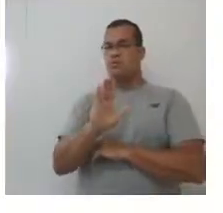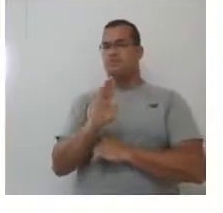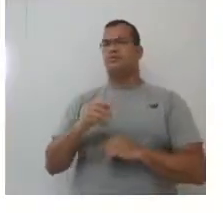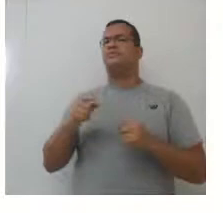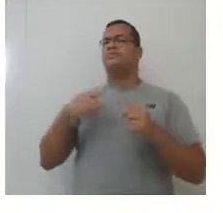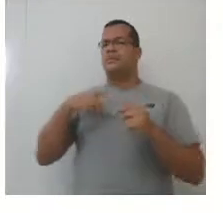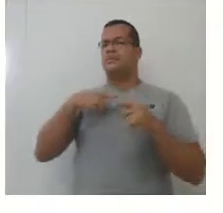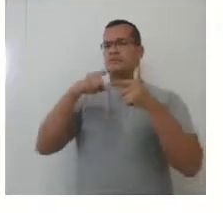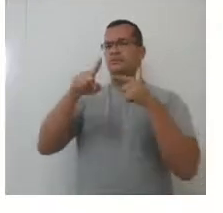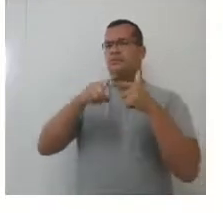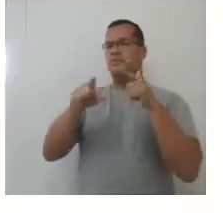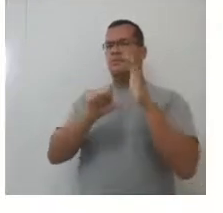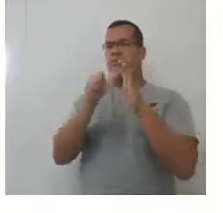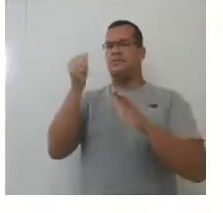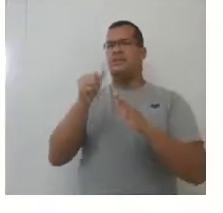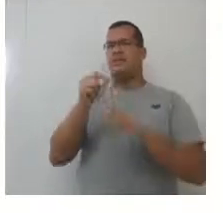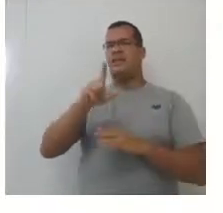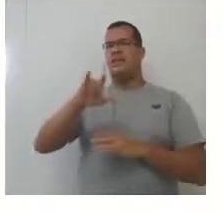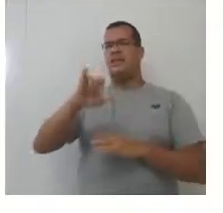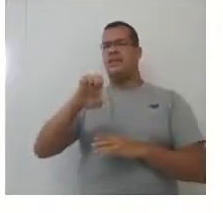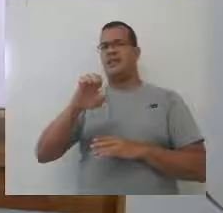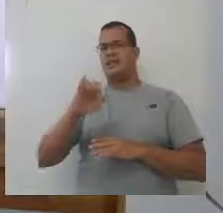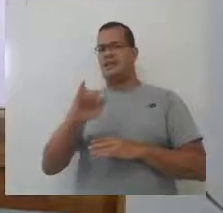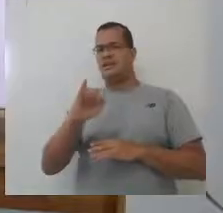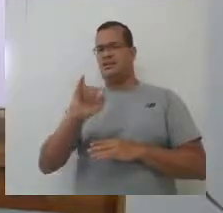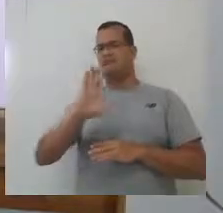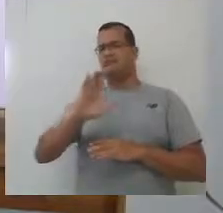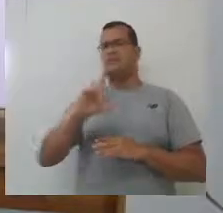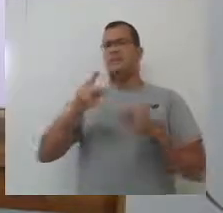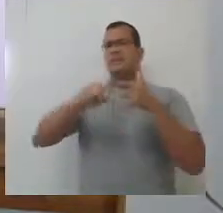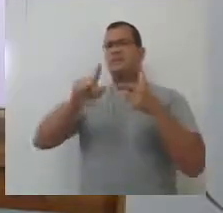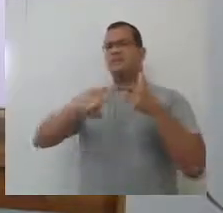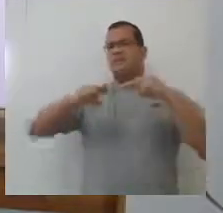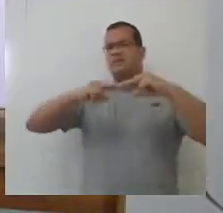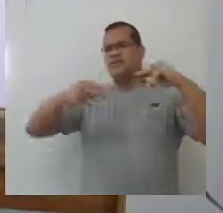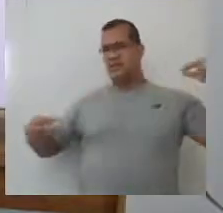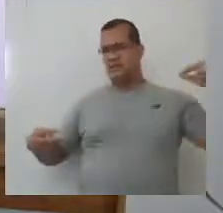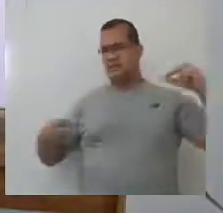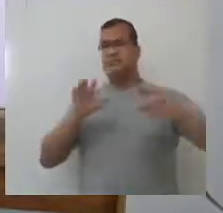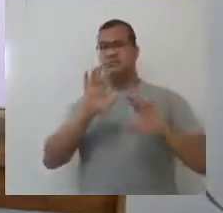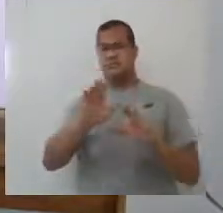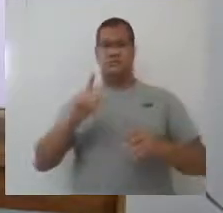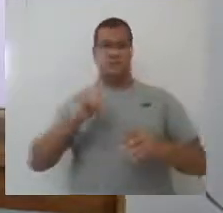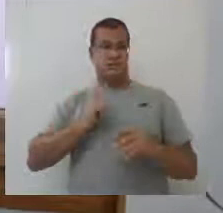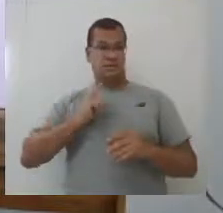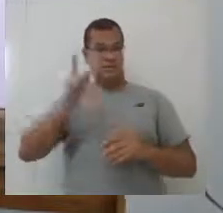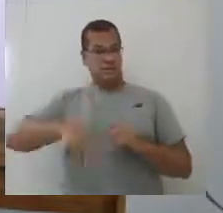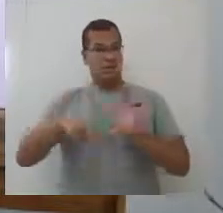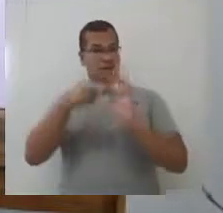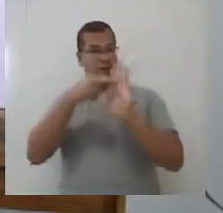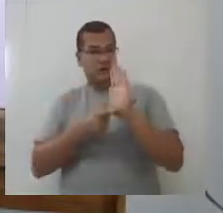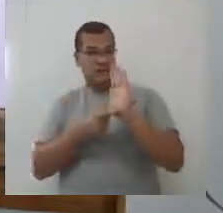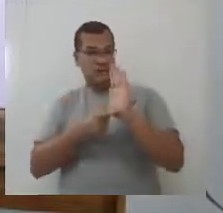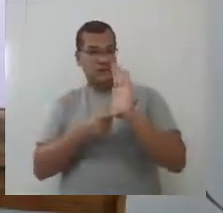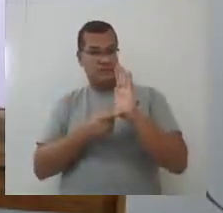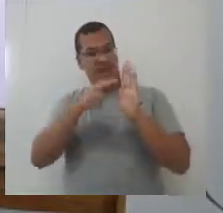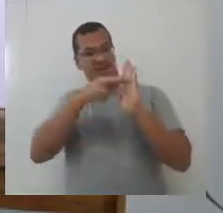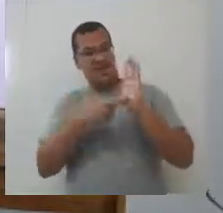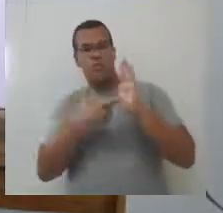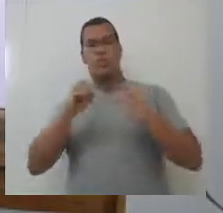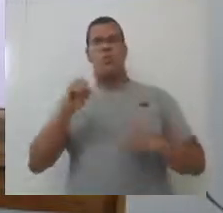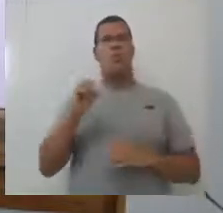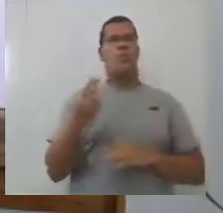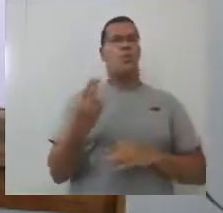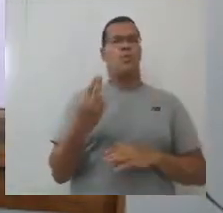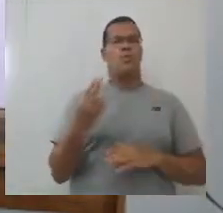de primeira lei, vocês podem pegar problemas genéticos, que a gente vai enquadrar nessa regra chamada de regra do ou. Aí tu pode dizer assim,